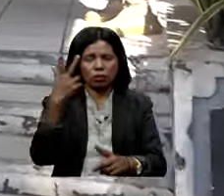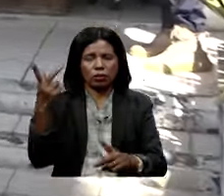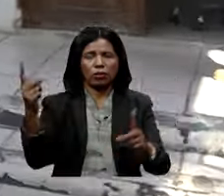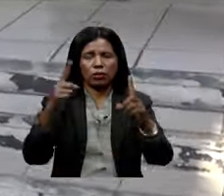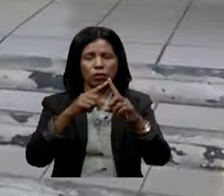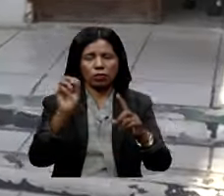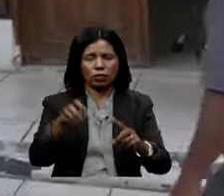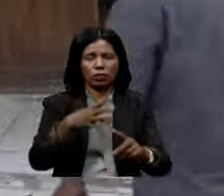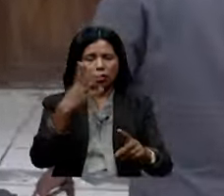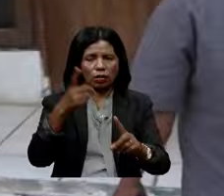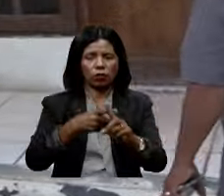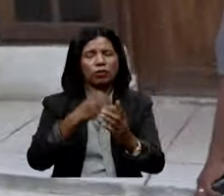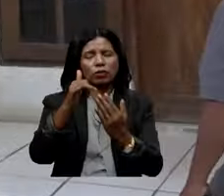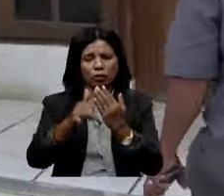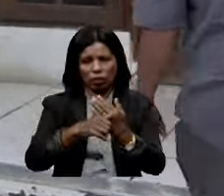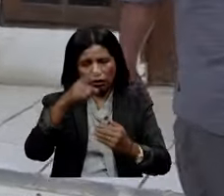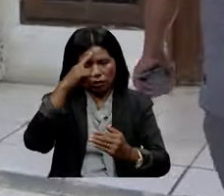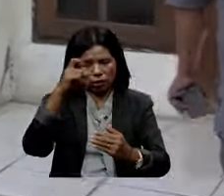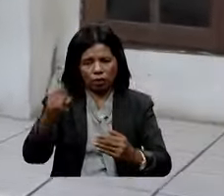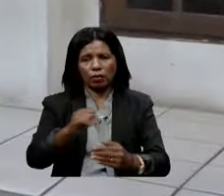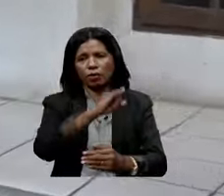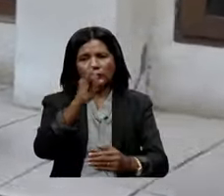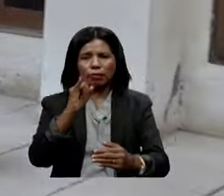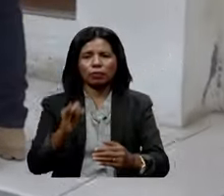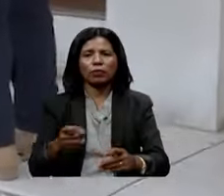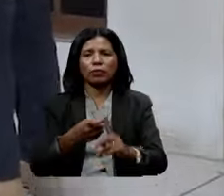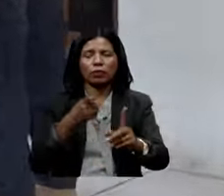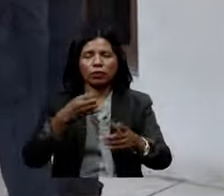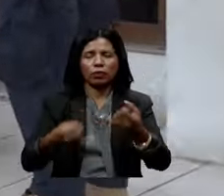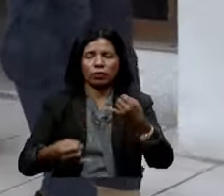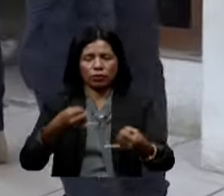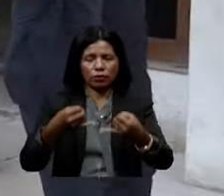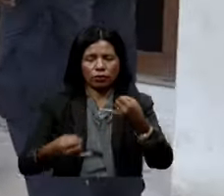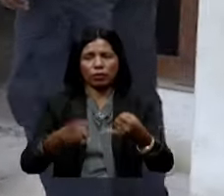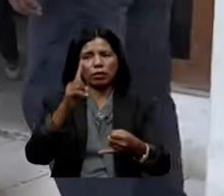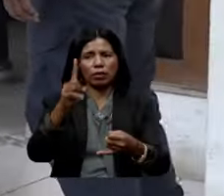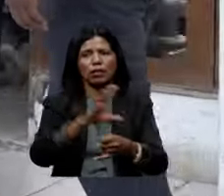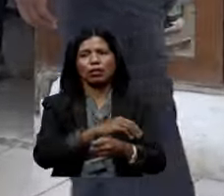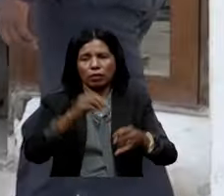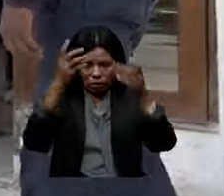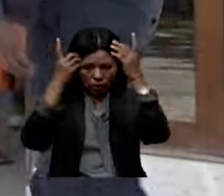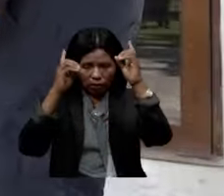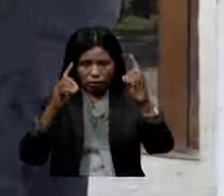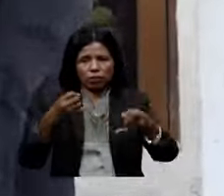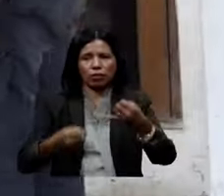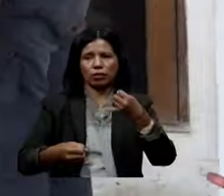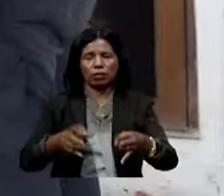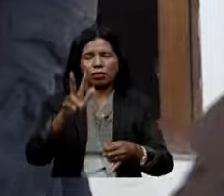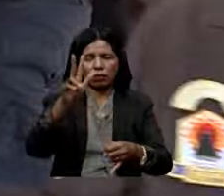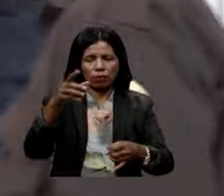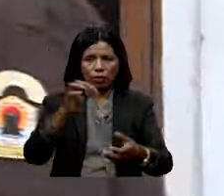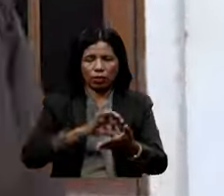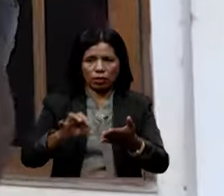sanulo recinhat Fulanzunho, né? Tamba julgamento, né? Preside deit husi juiz na inida, mas bem a decisão juiz na entolo macassina.